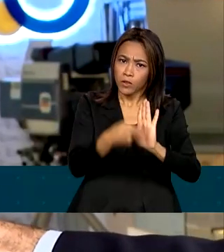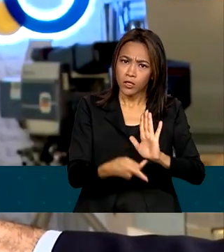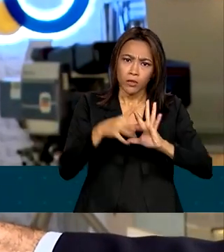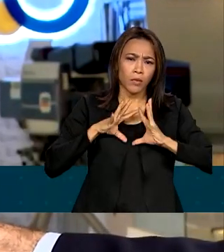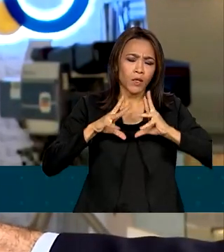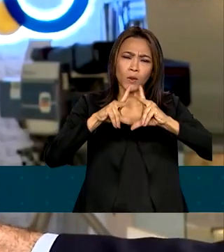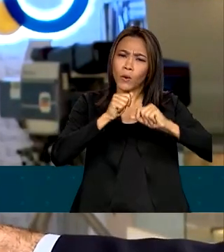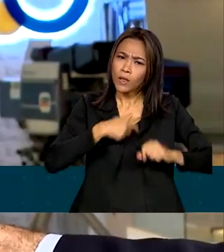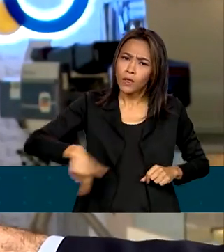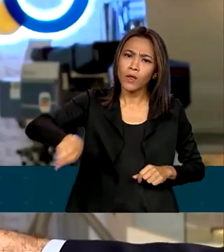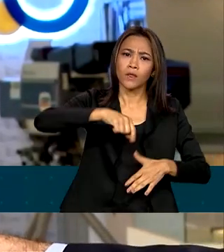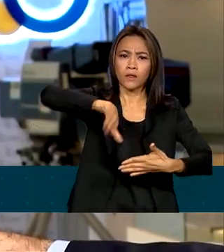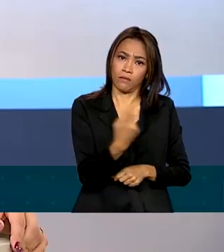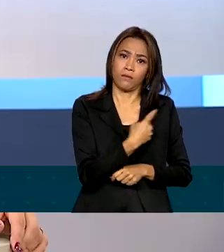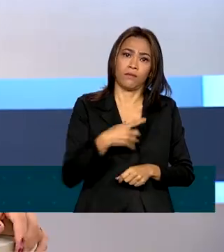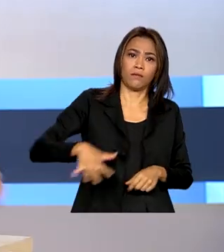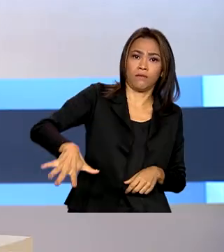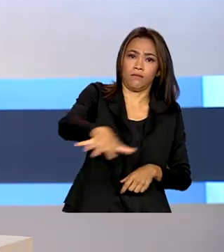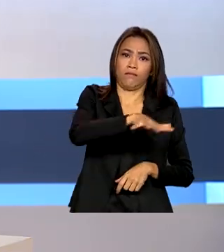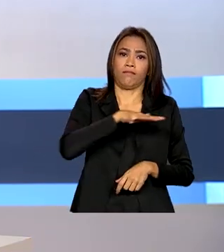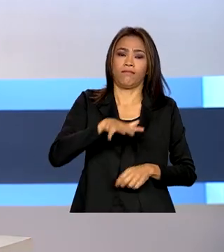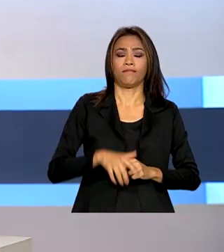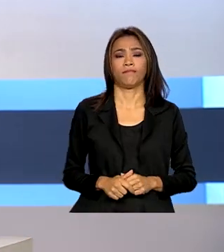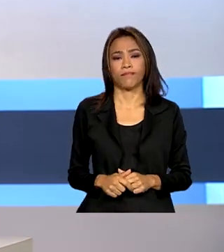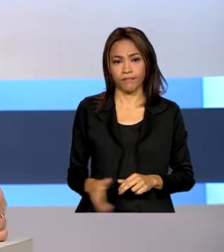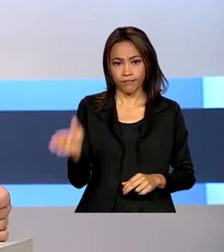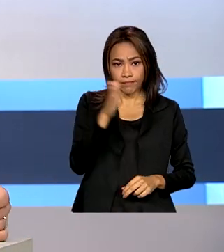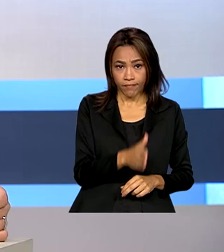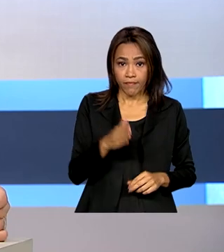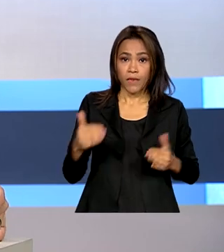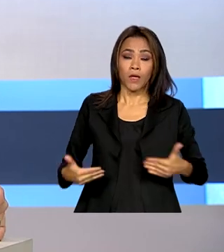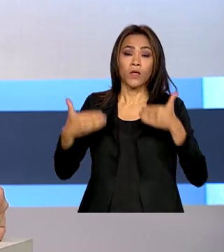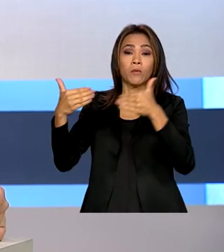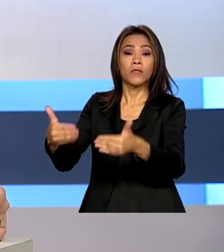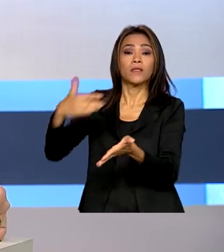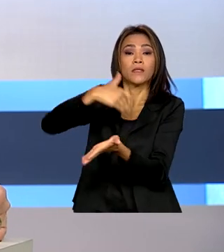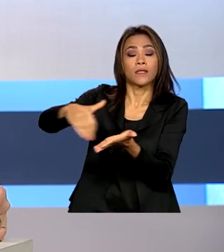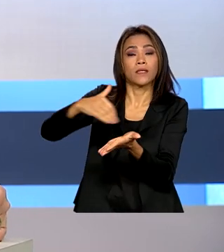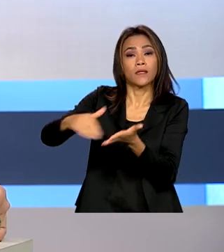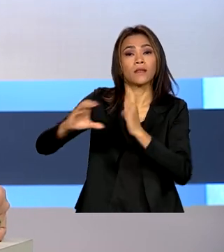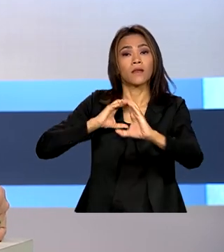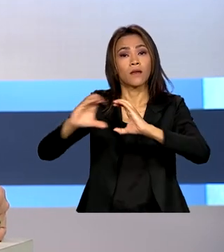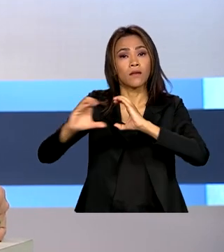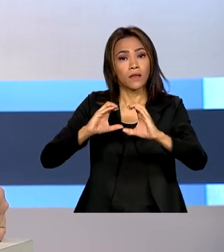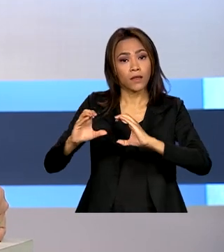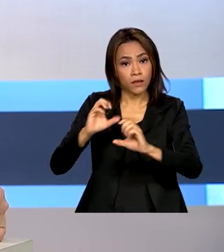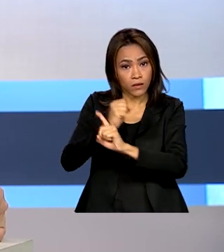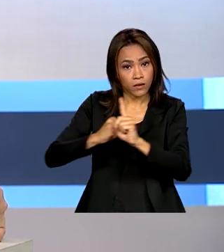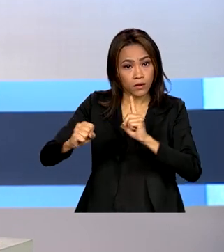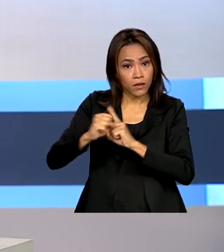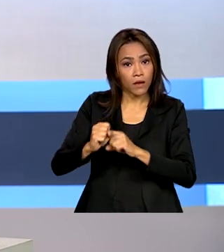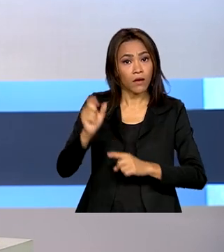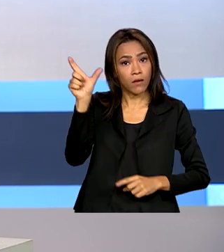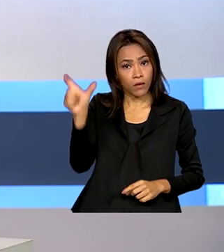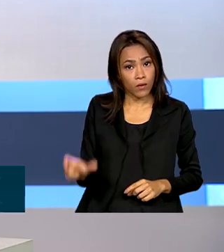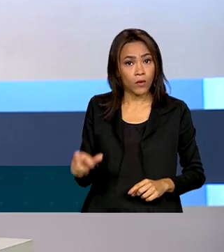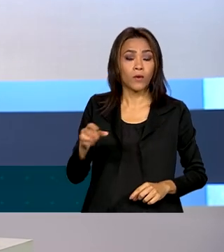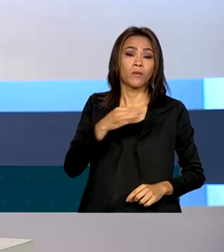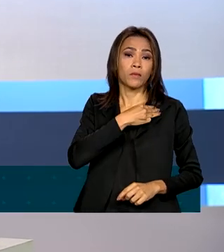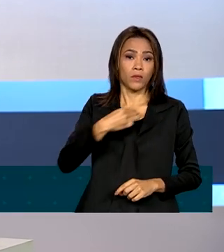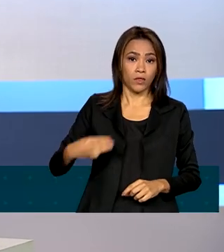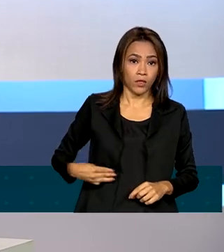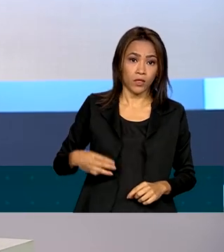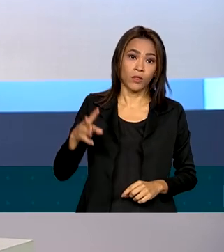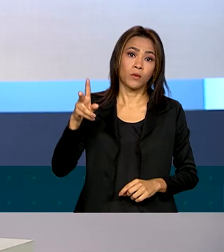toda a nossa região. E o ministro da Secretaria de Comunicação Social da Presidência, Paulo Pimenta, visitou a